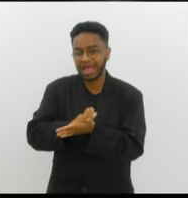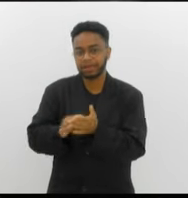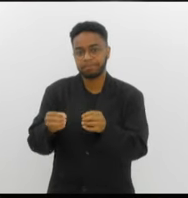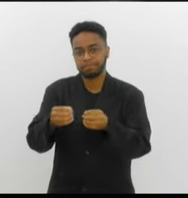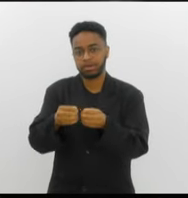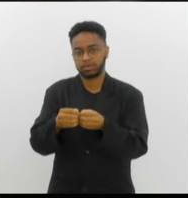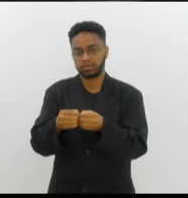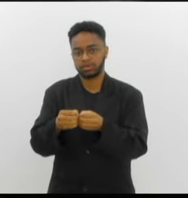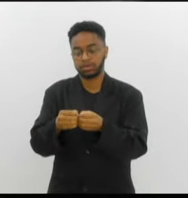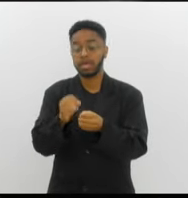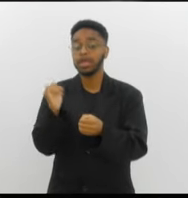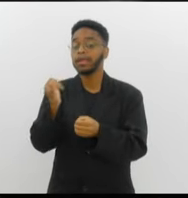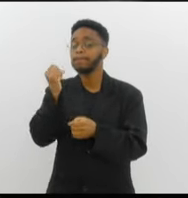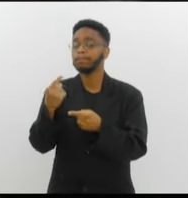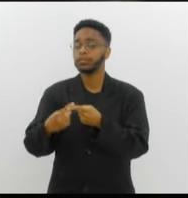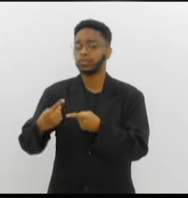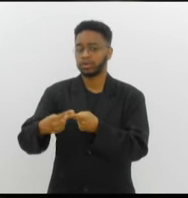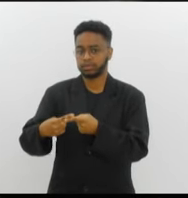Isso é importante porque